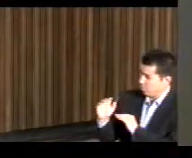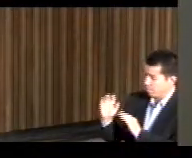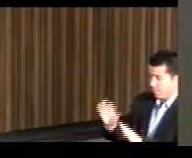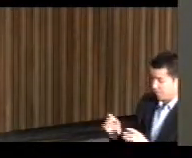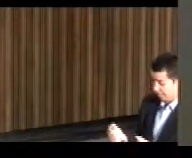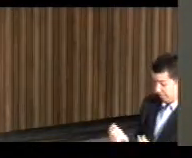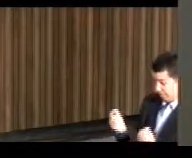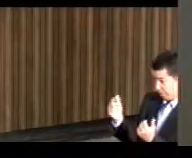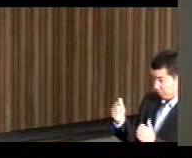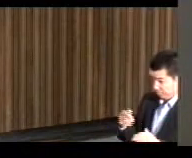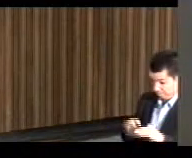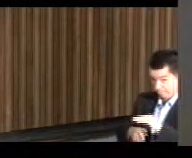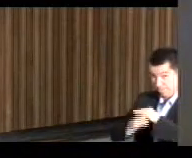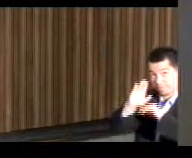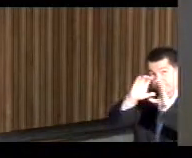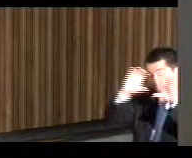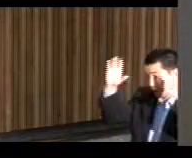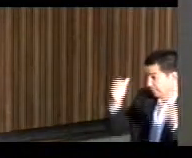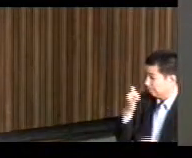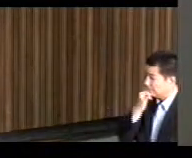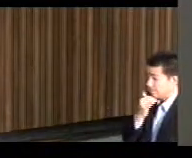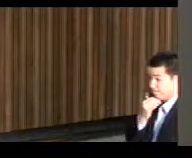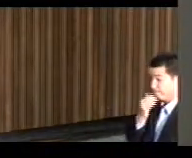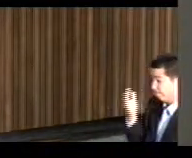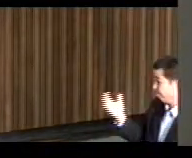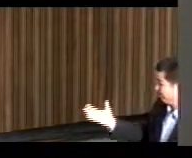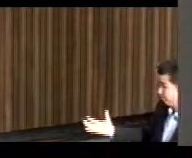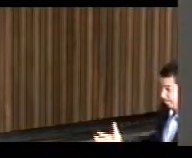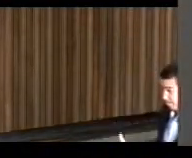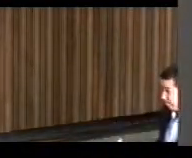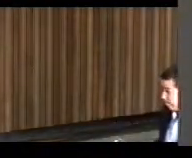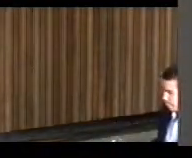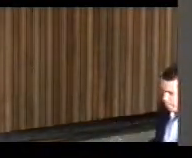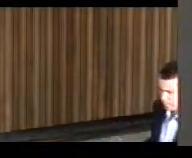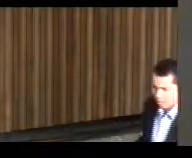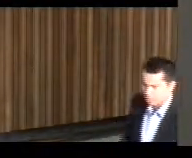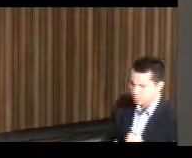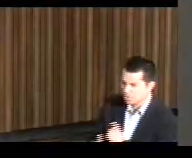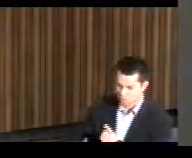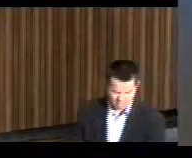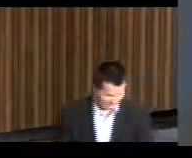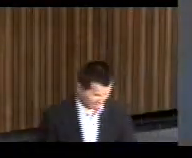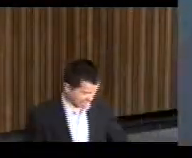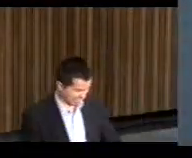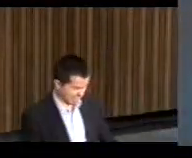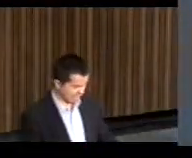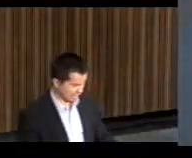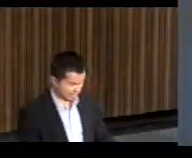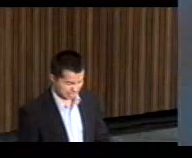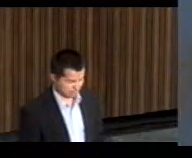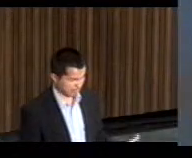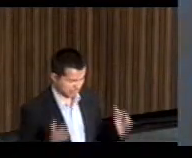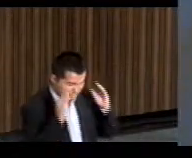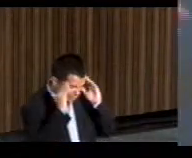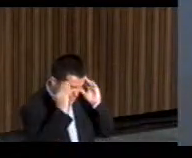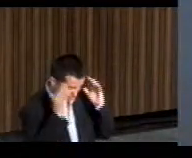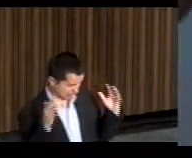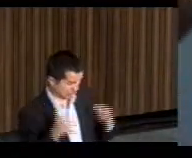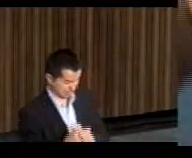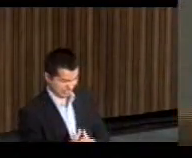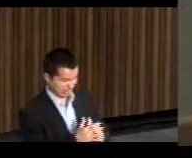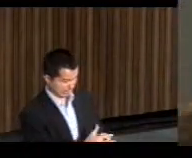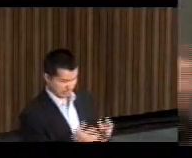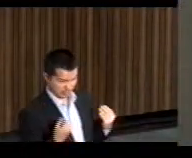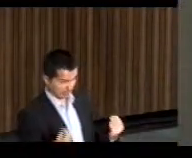lugar nem tempo para adorar a Deus, porque o negócio dele é cultivar a grana. E ele estava dizendo, enquanto ele não depor o seu Deus